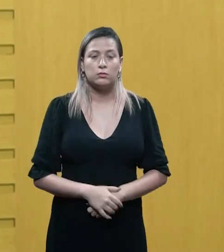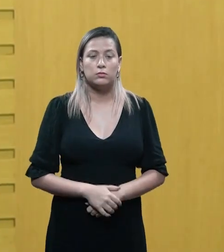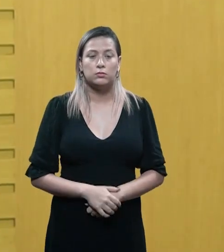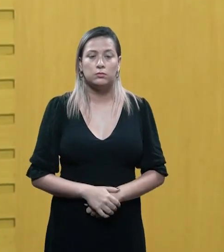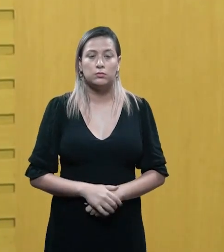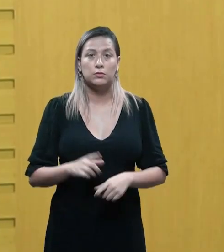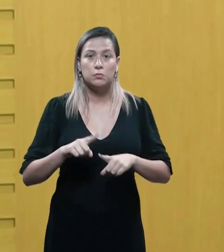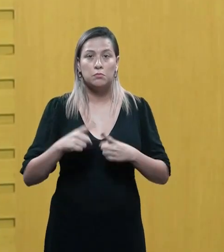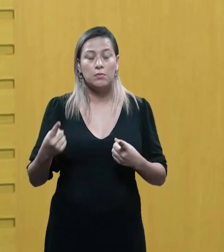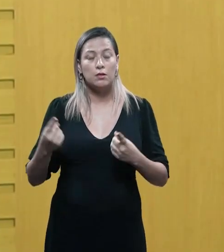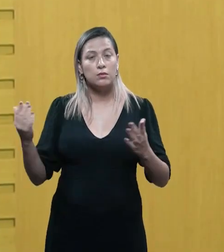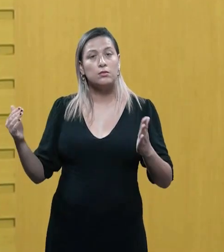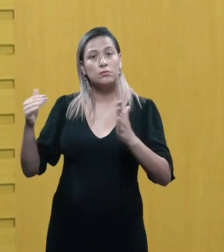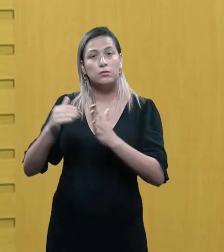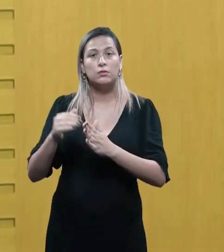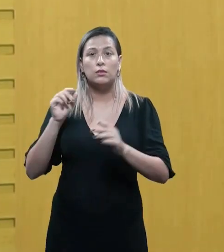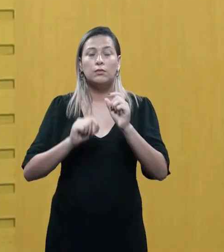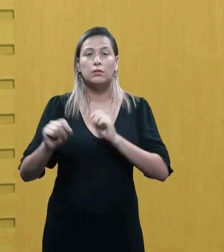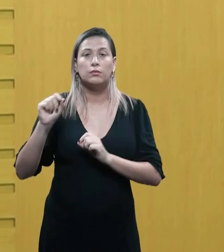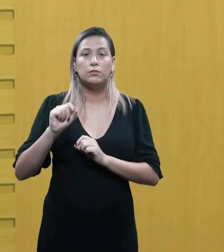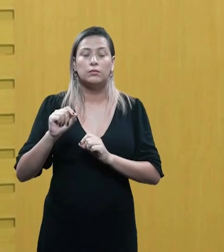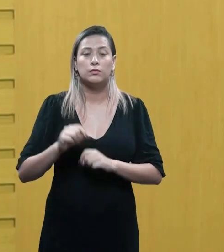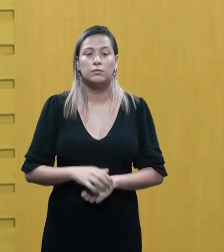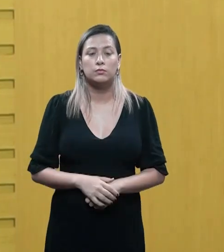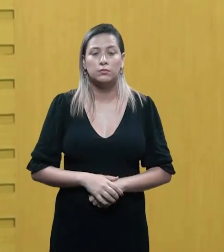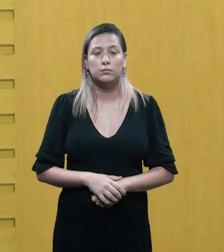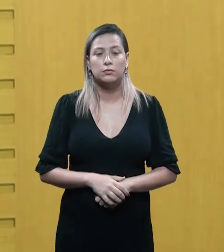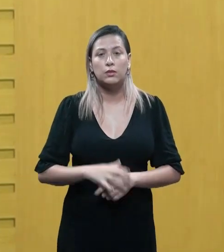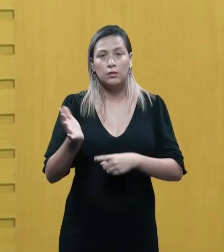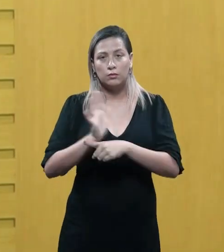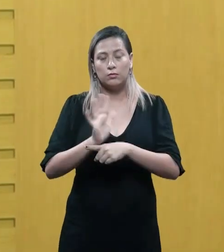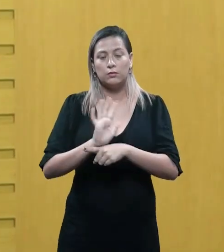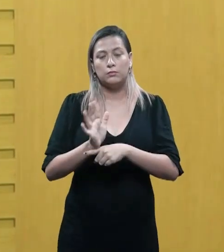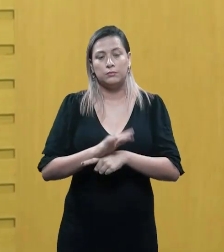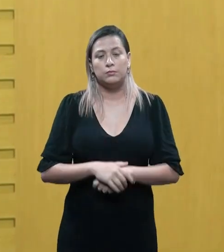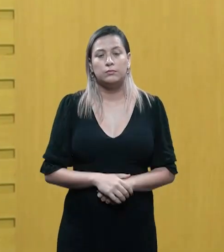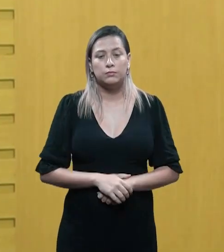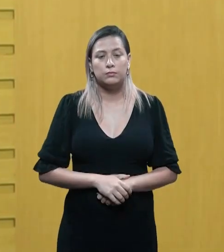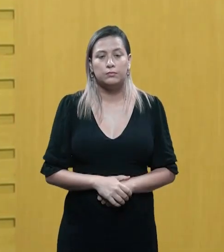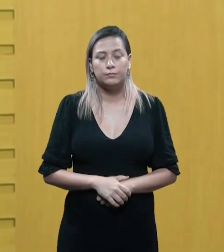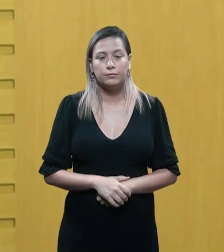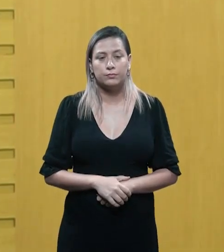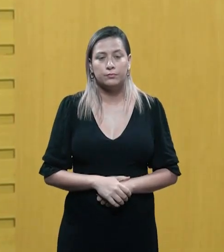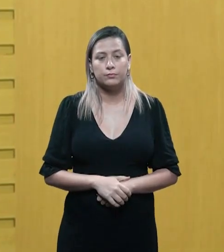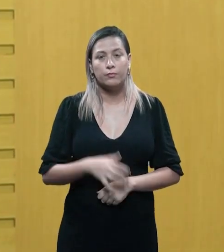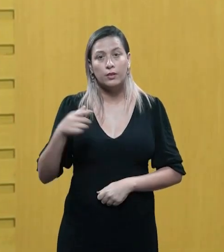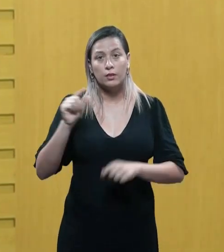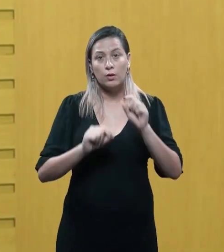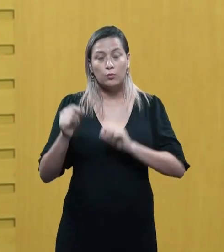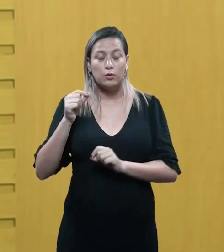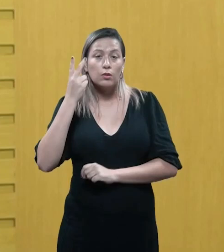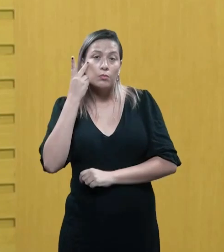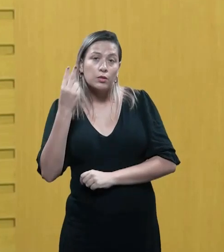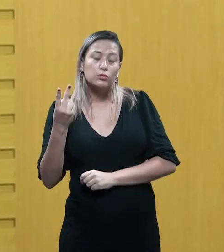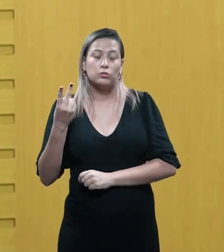módulo, mas o produto desse trabalho todo é um filme, e esse filme